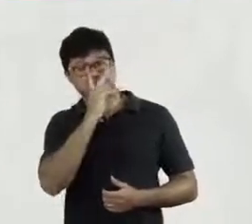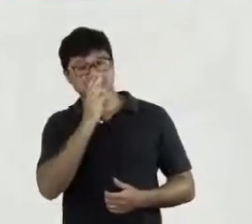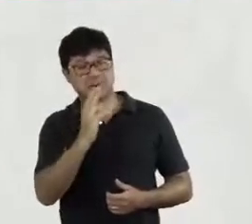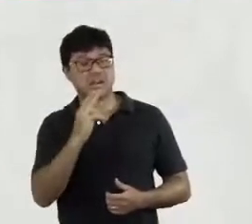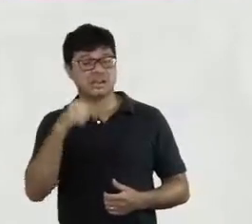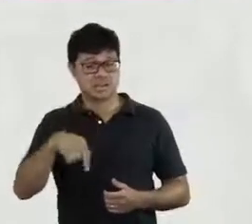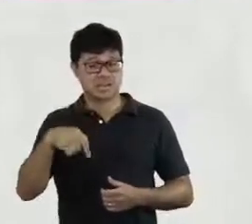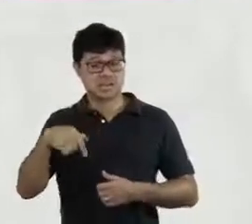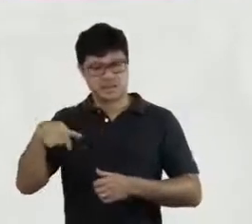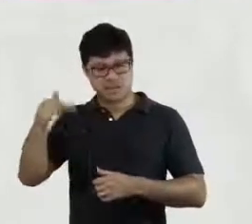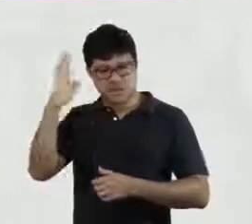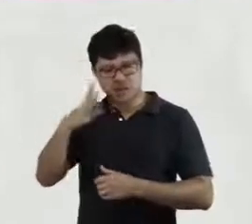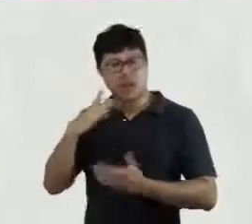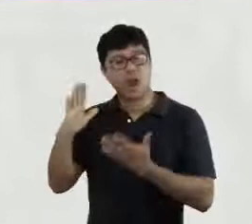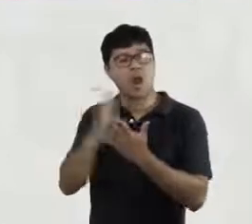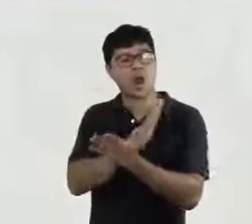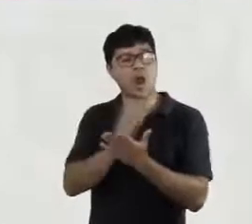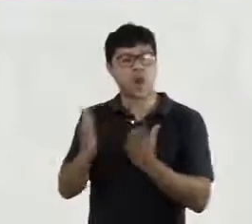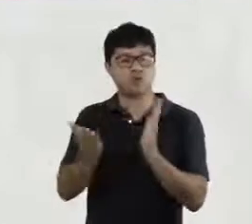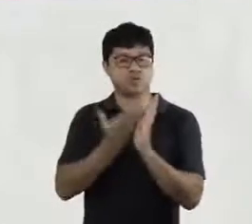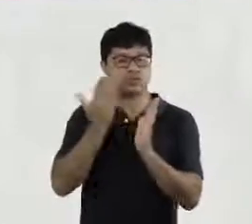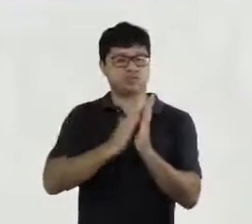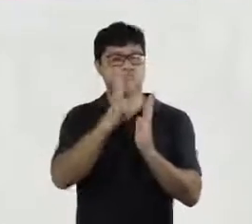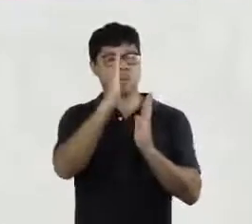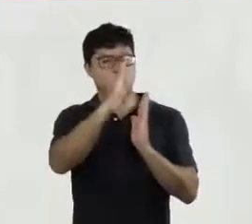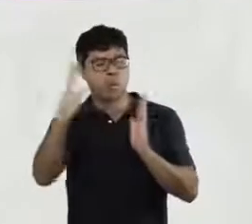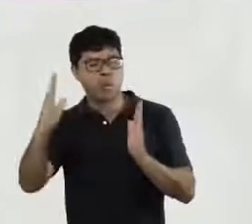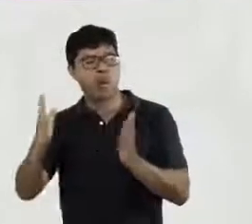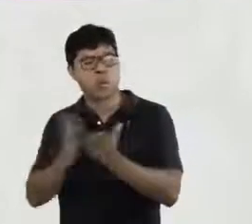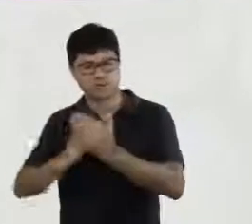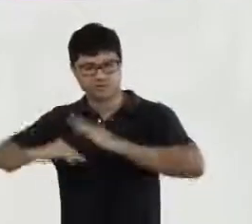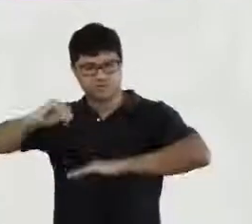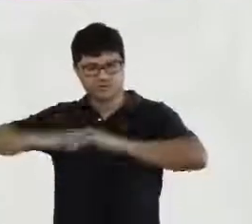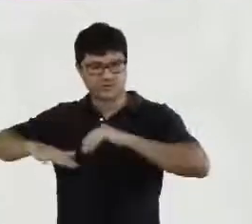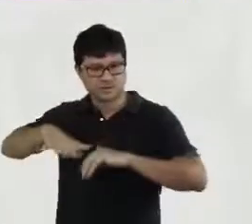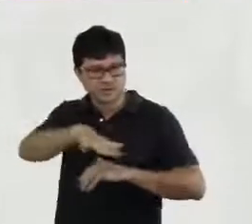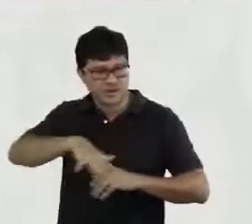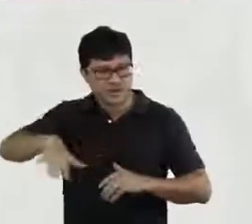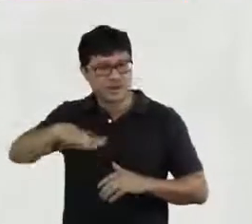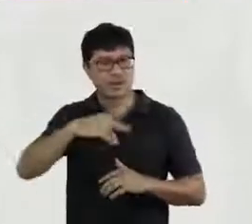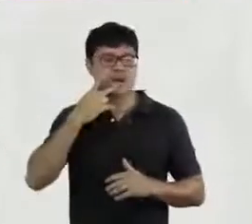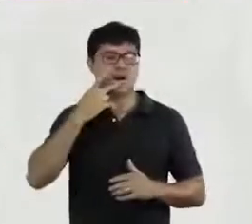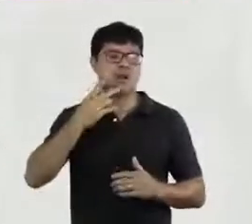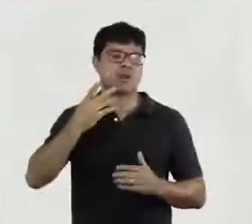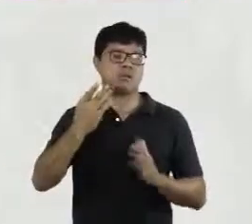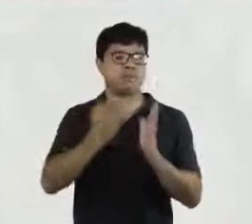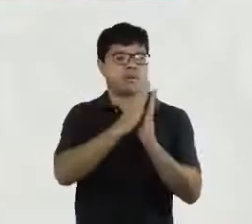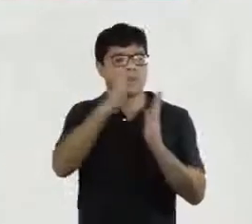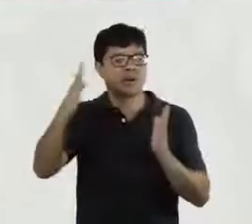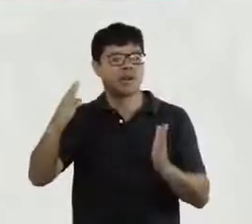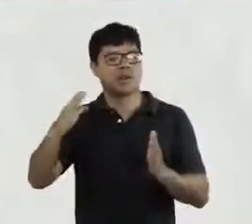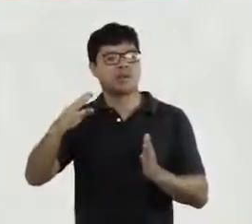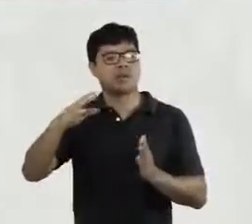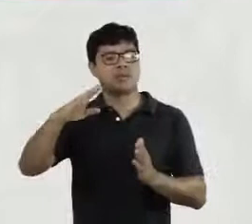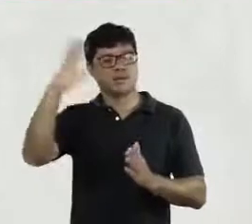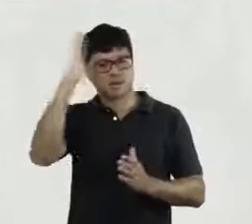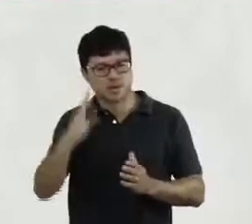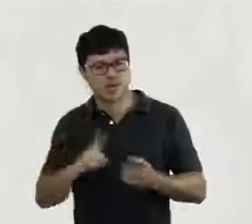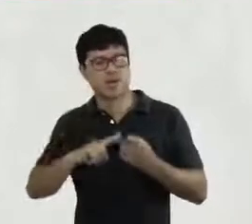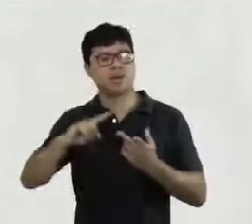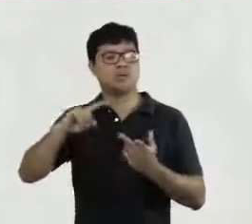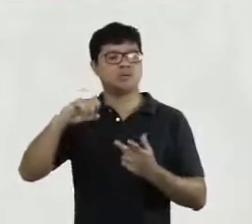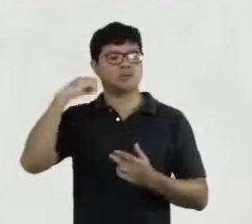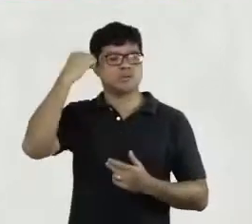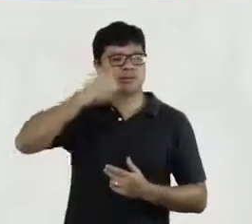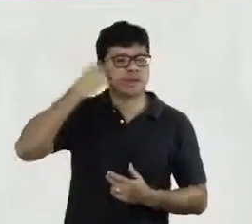isso aqui muito bem são algumas bibliotecas, alguns bibliotecários, como da Biblioteca Nacional, Biblioteca do Senado,